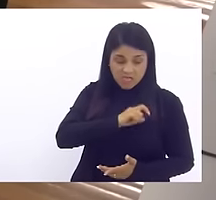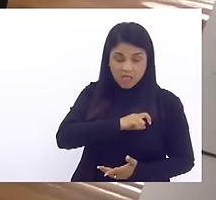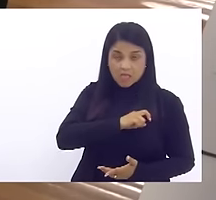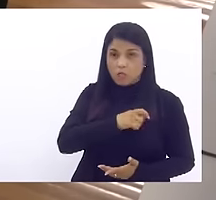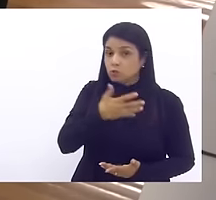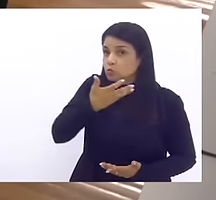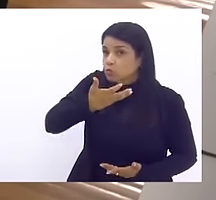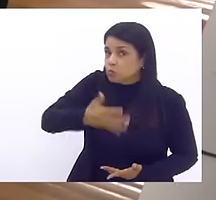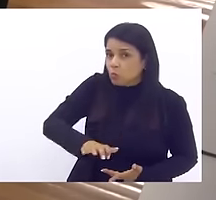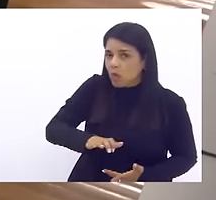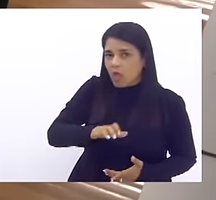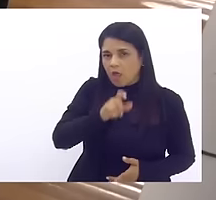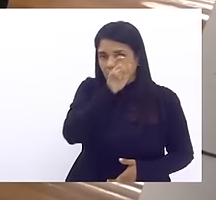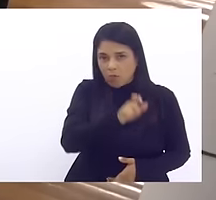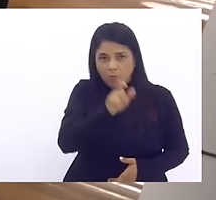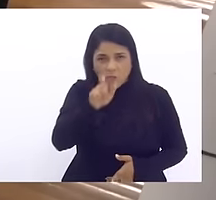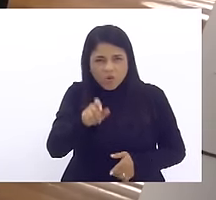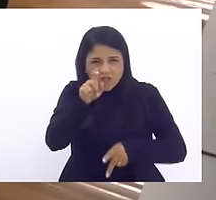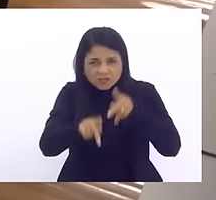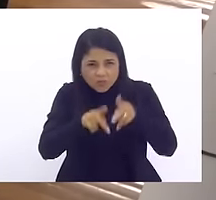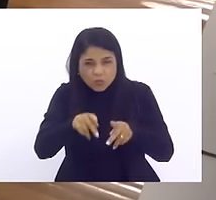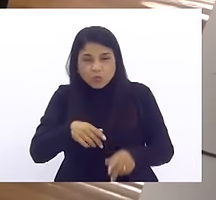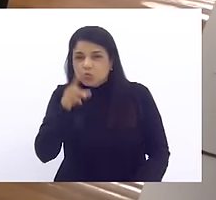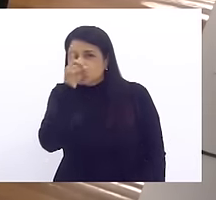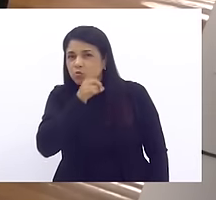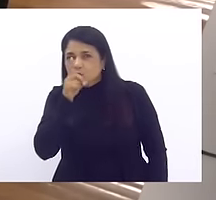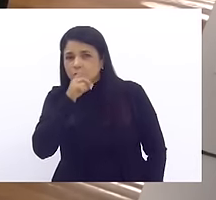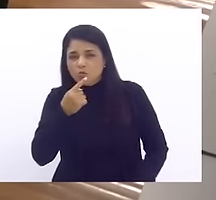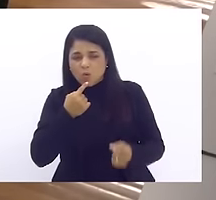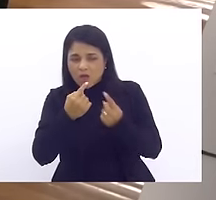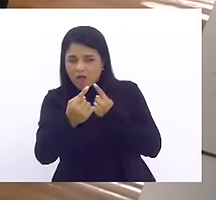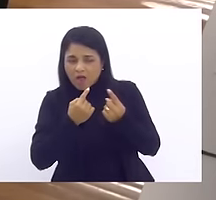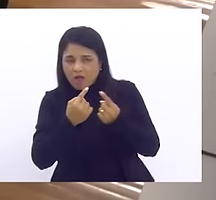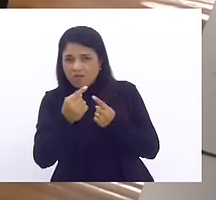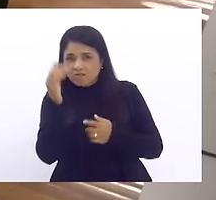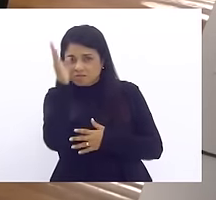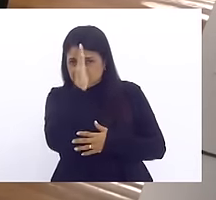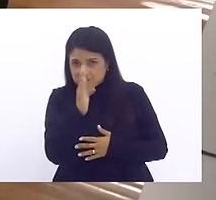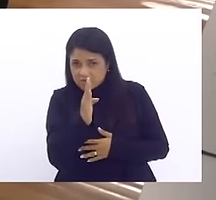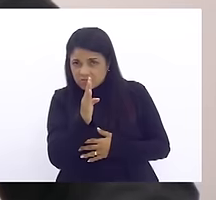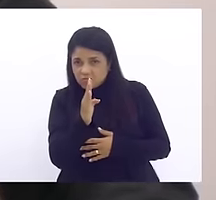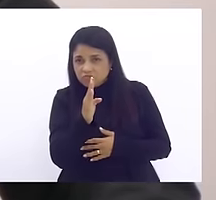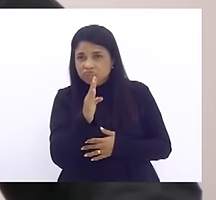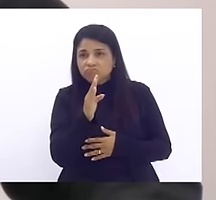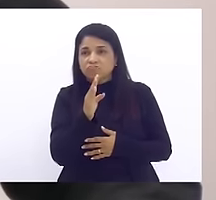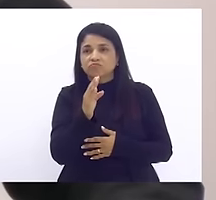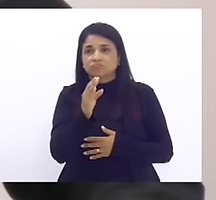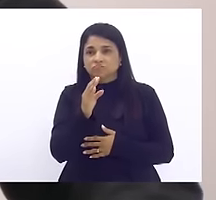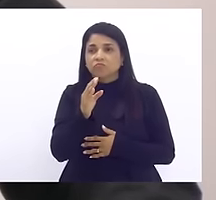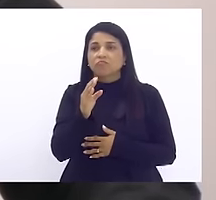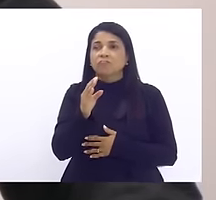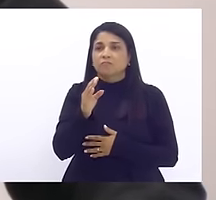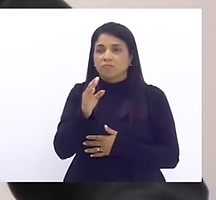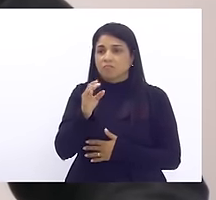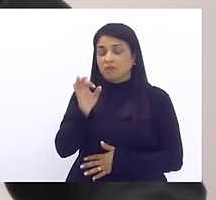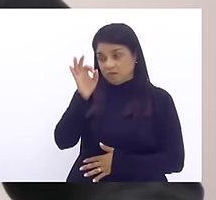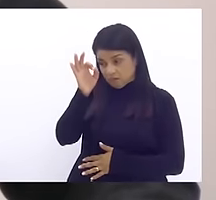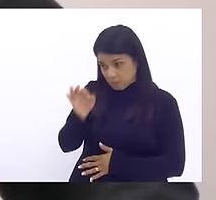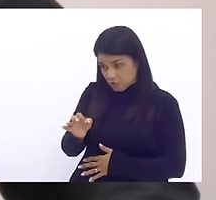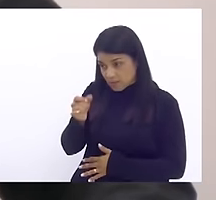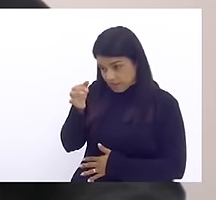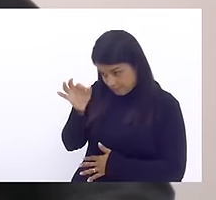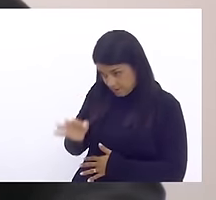quando você passa domingo na Avenida Brasil Doutor eu tenho certeza que o senhor como uma pessoa correta